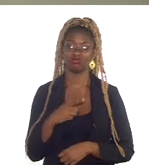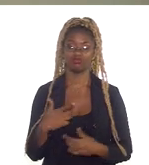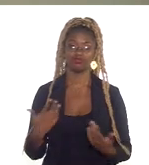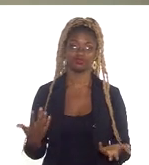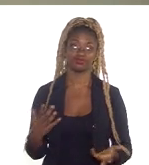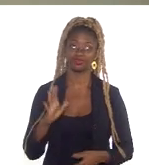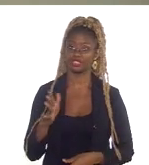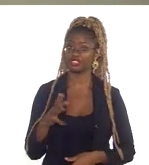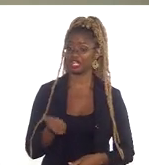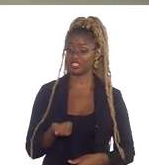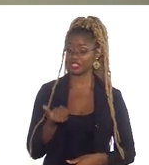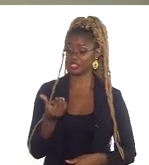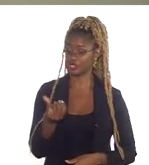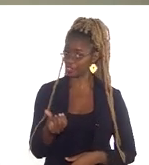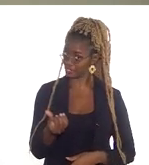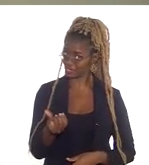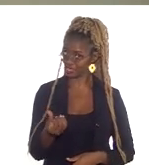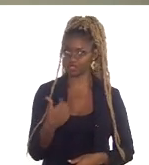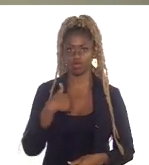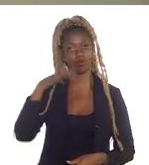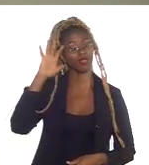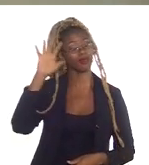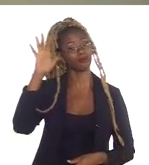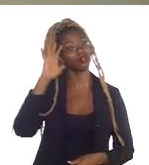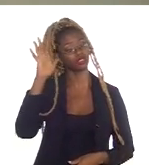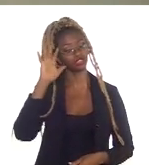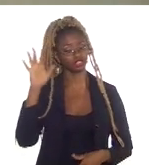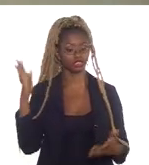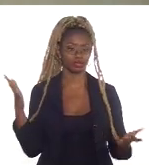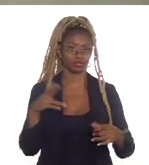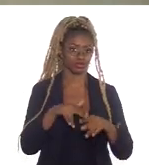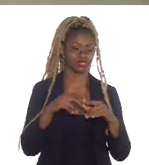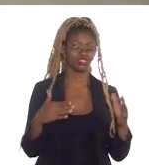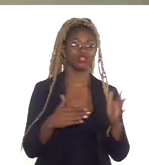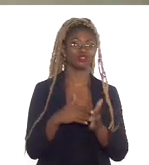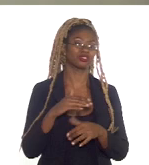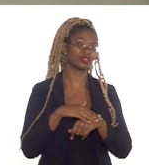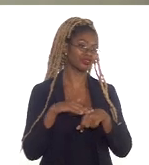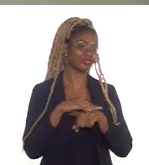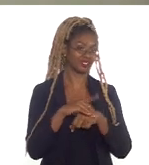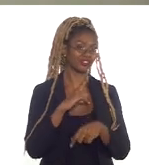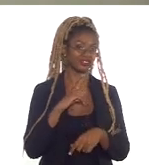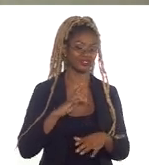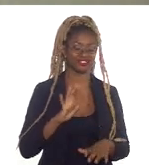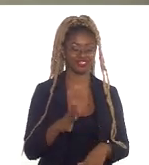para 16. Estou só imaginando, pela última conversa que tivemos.